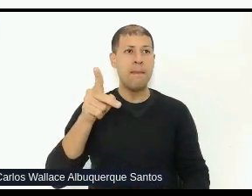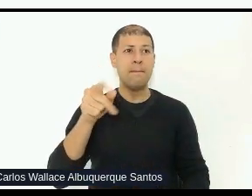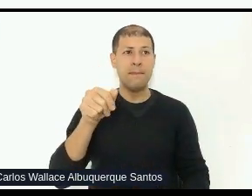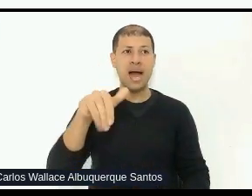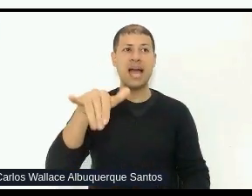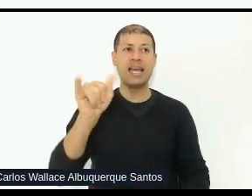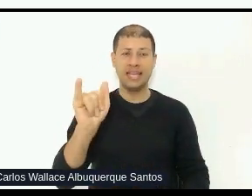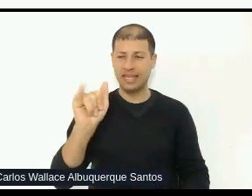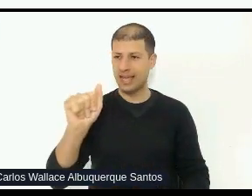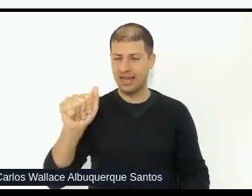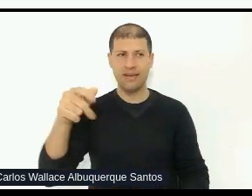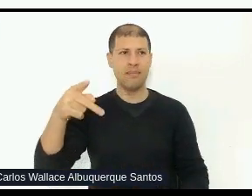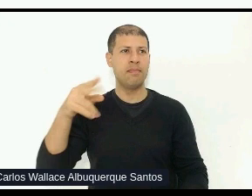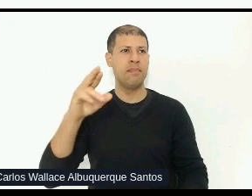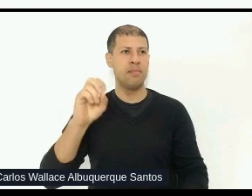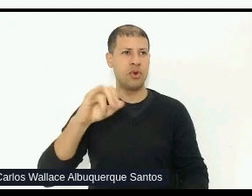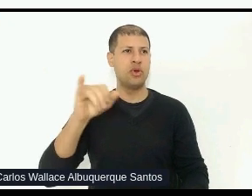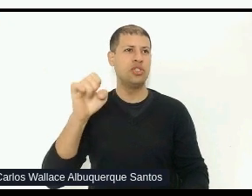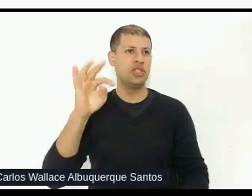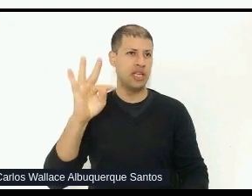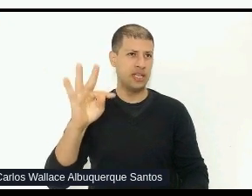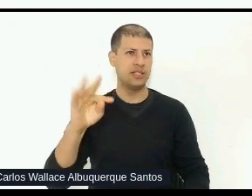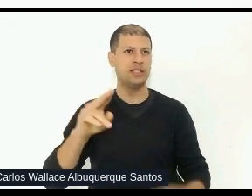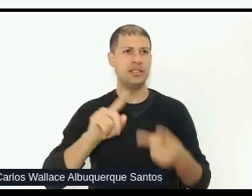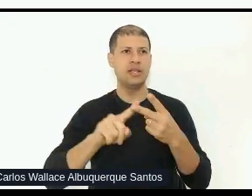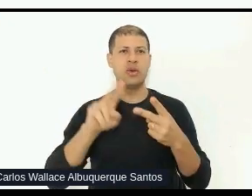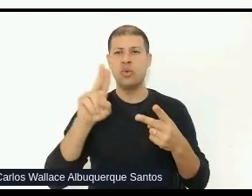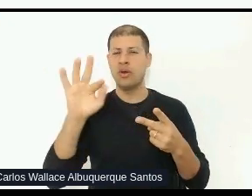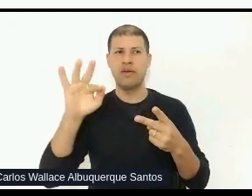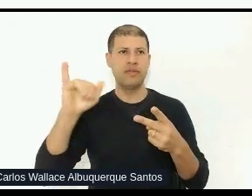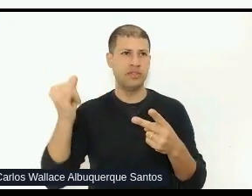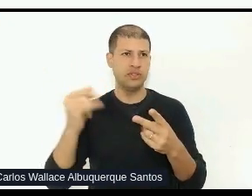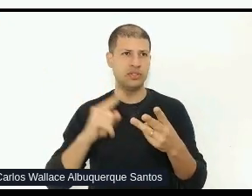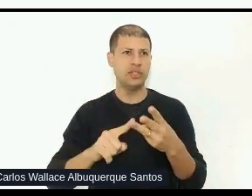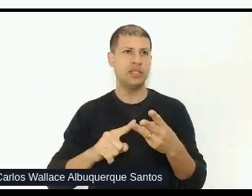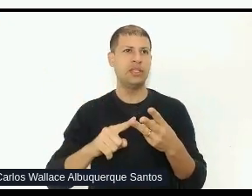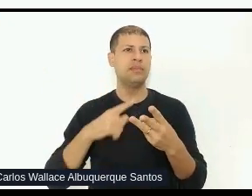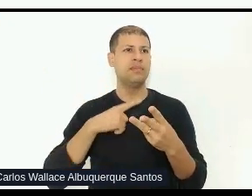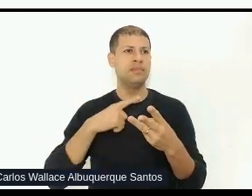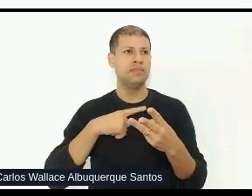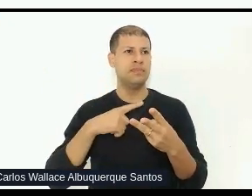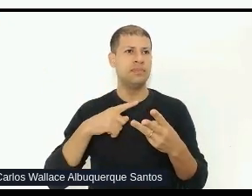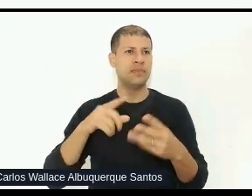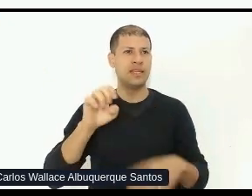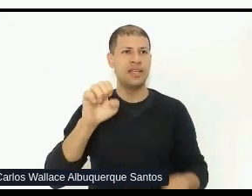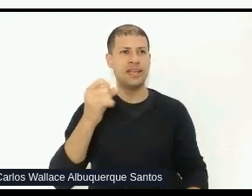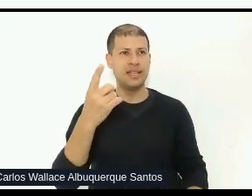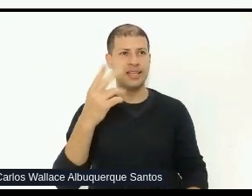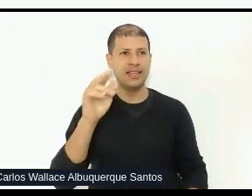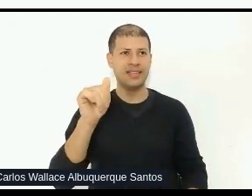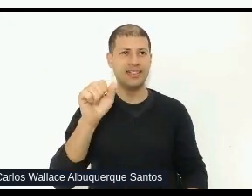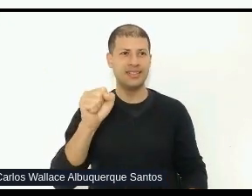Northwestern, nos laboratórios lá, e Esdras.